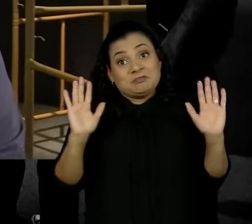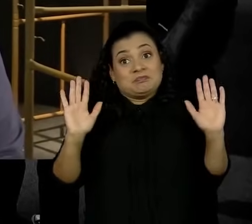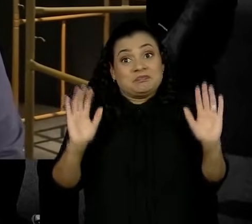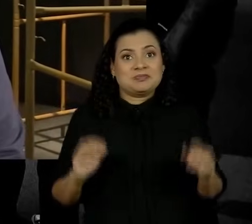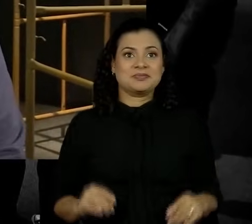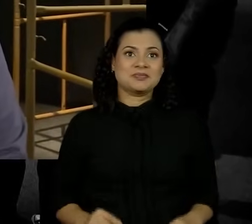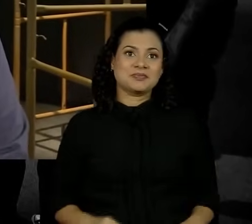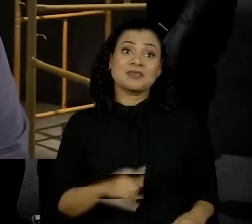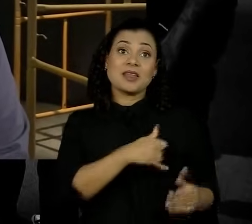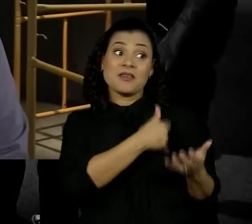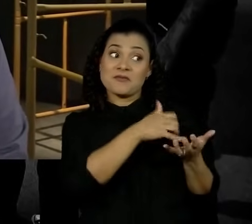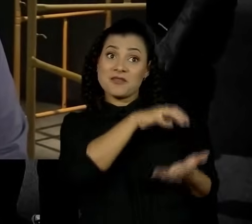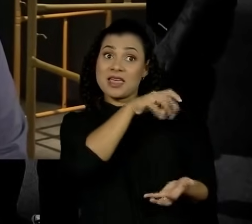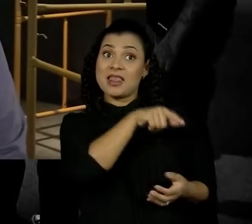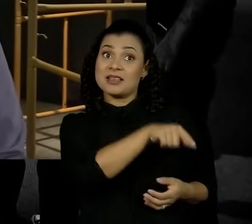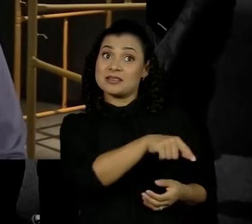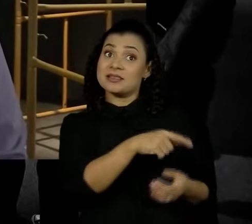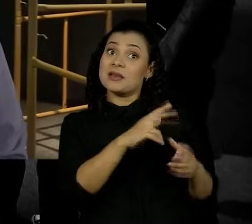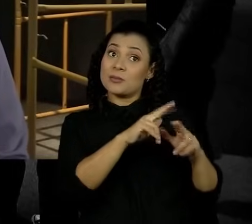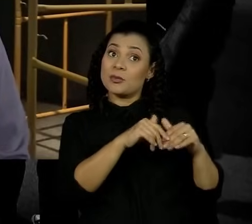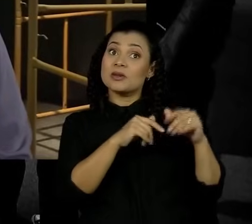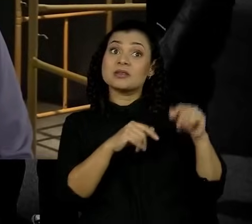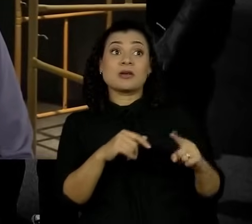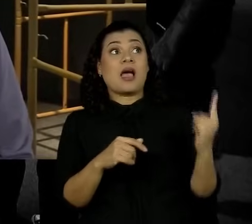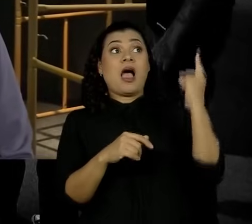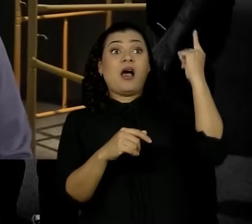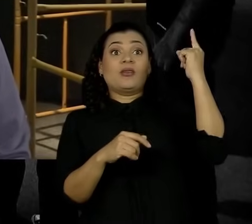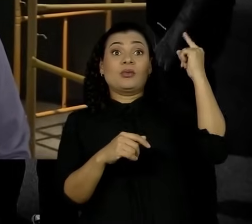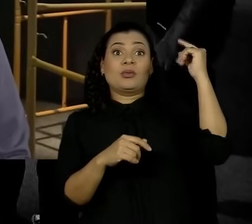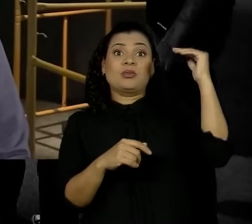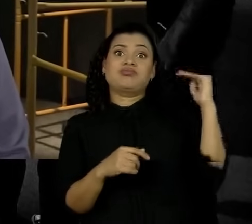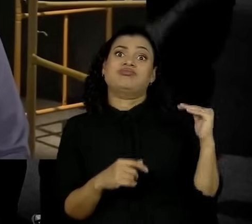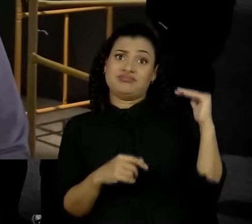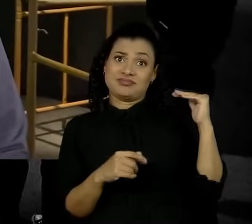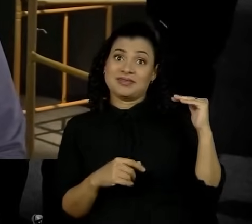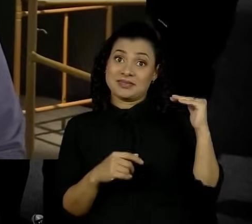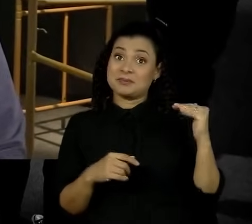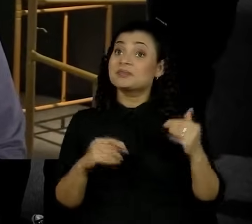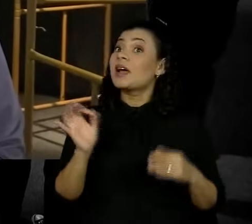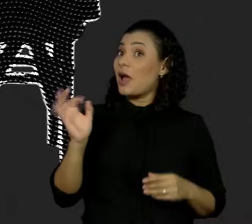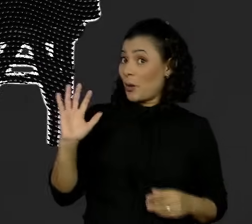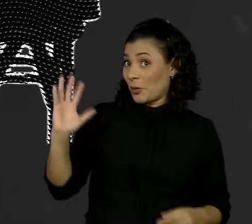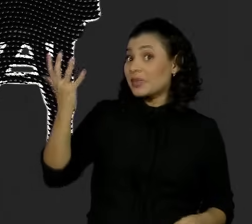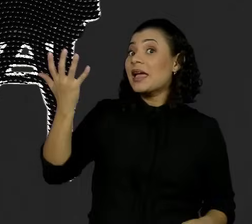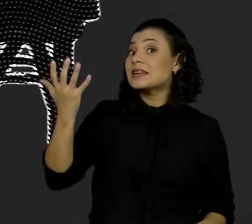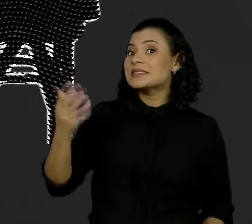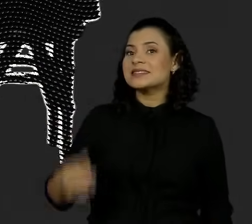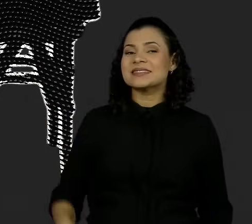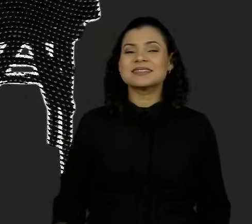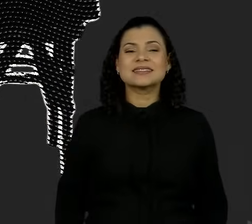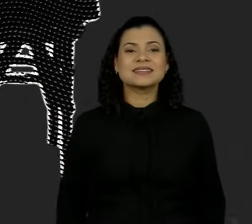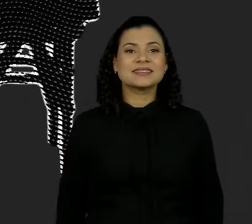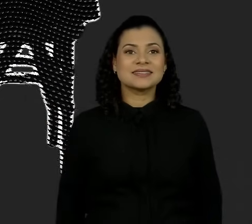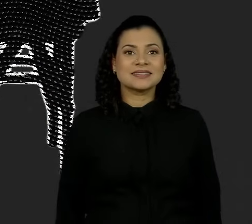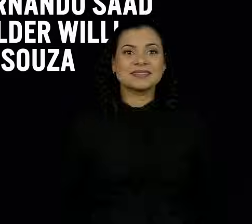vai envelhecendo, o arremesso melhora, sabia? Aí, tem essa chance aí. Será?